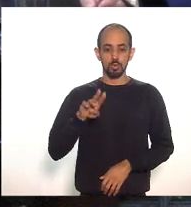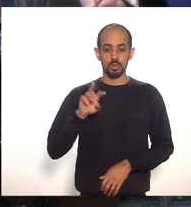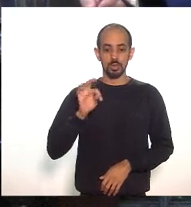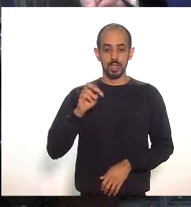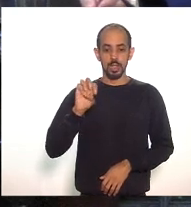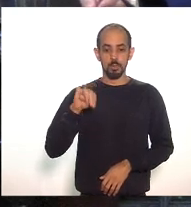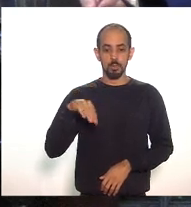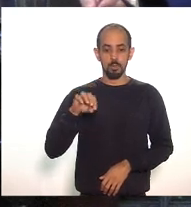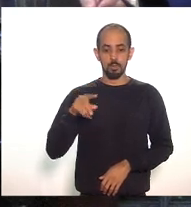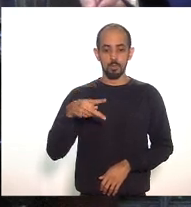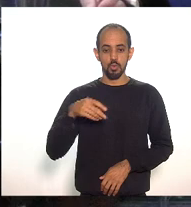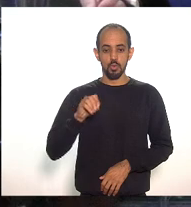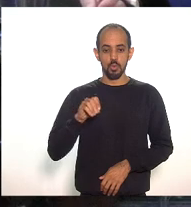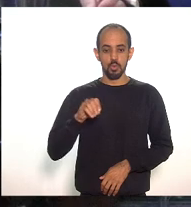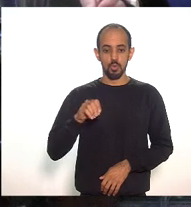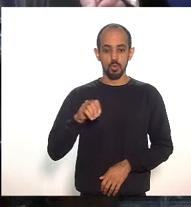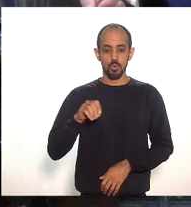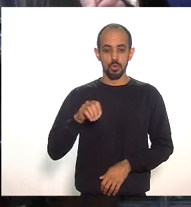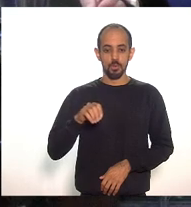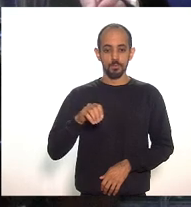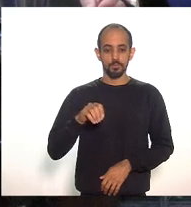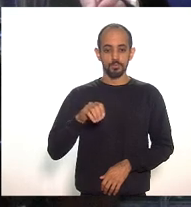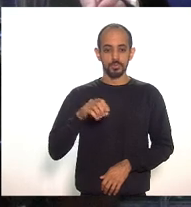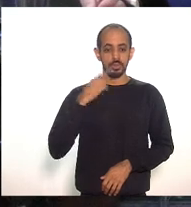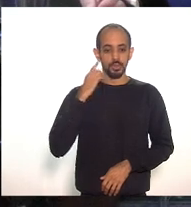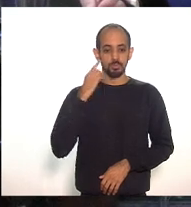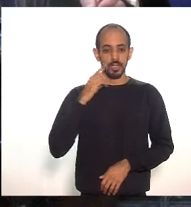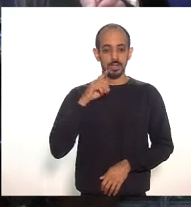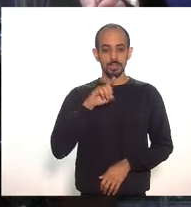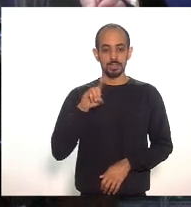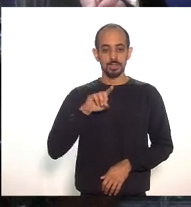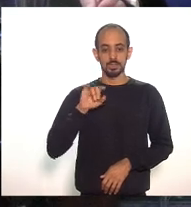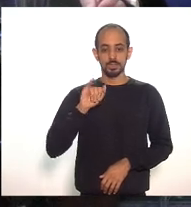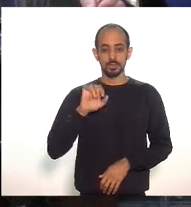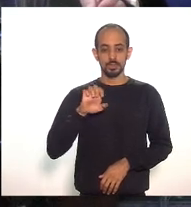o deputado Rubens bomtempo Deputado a zeidan